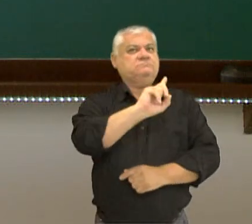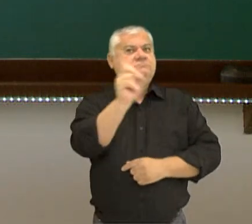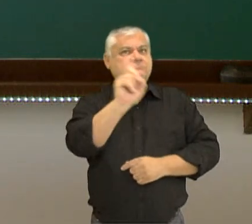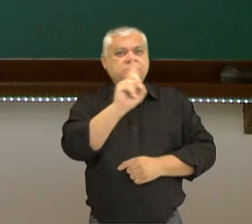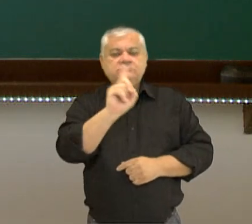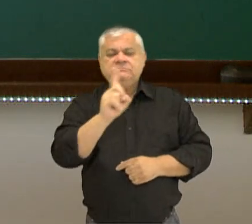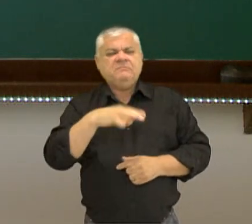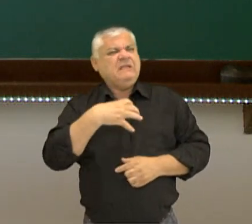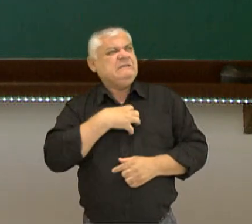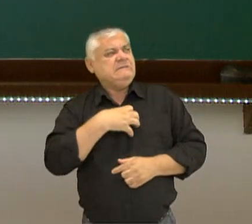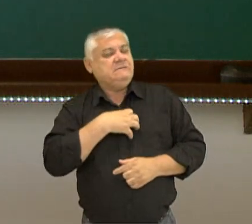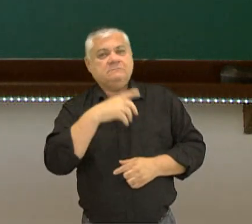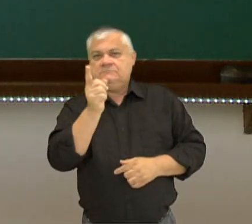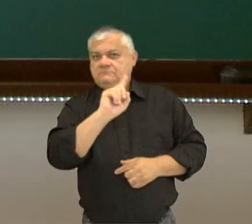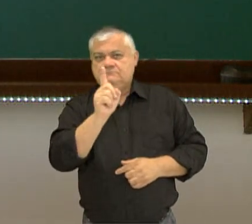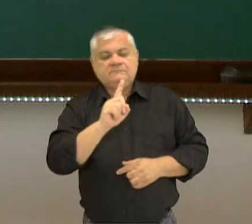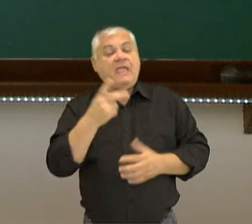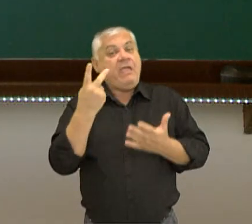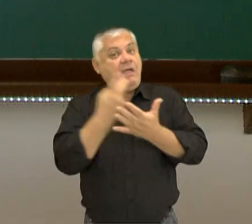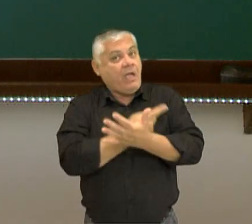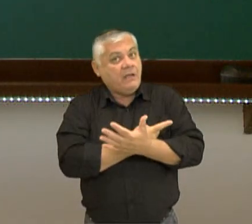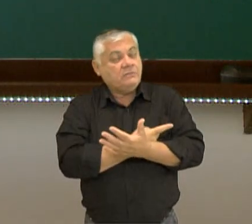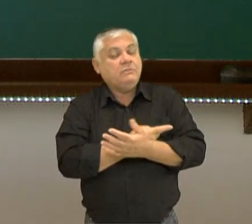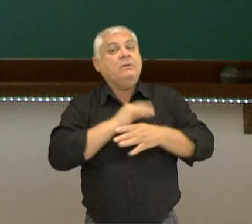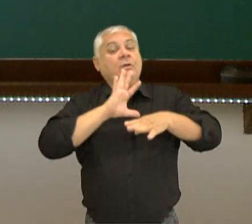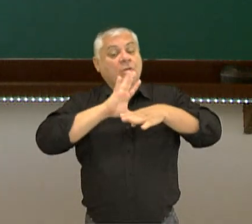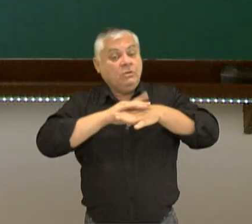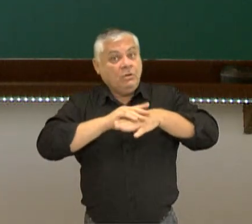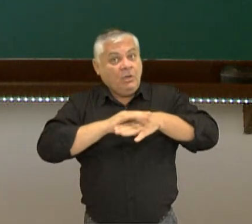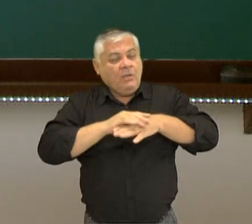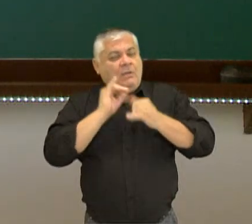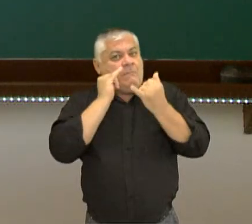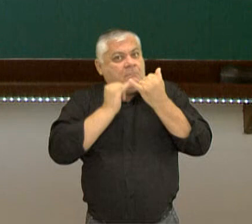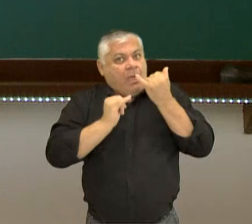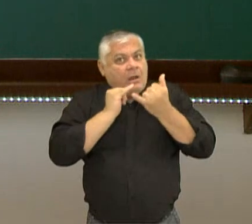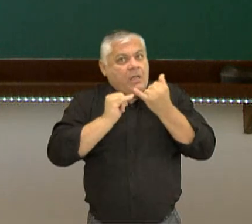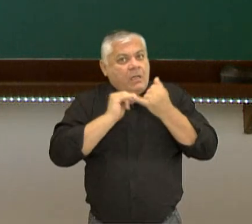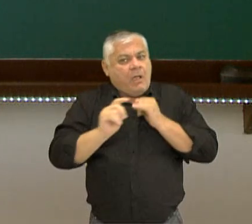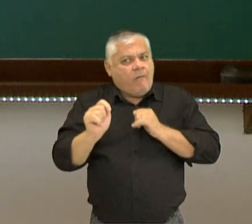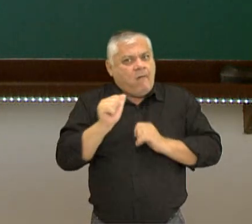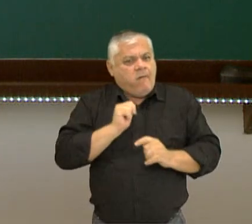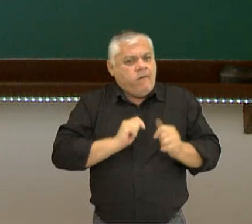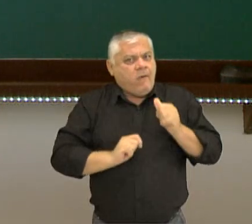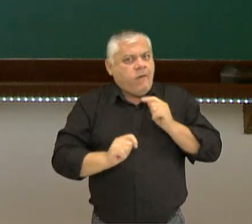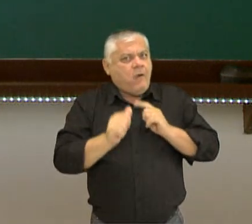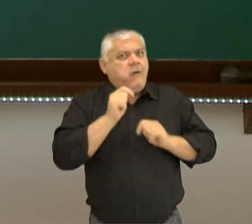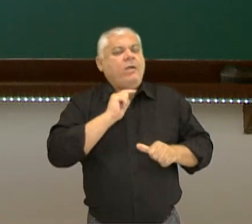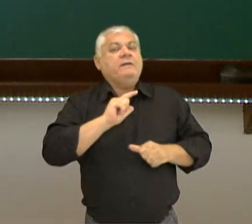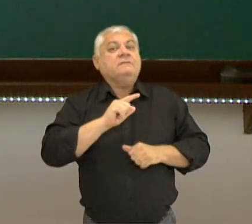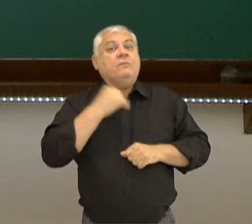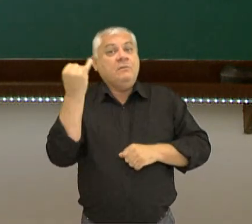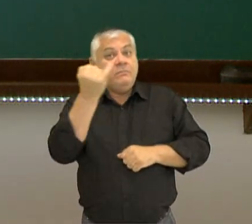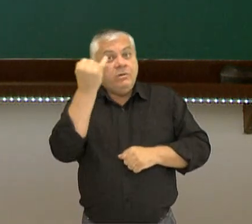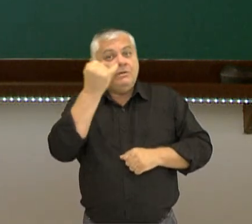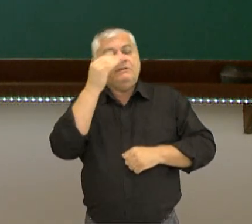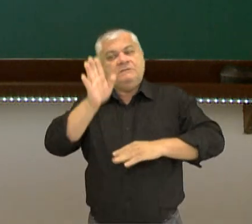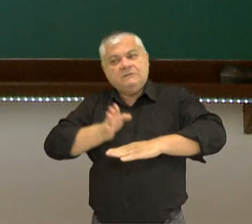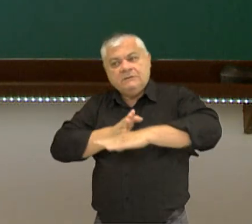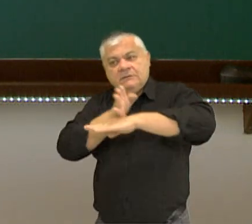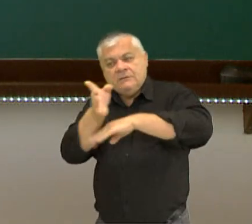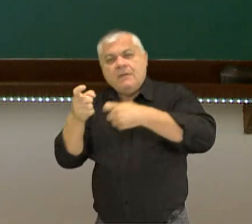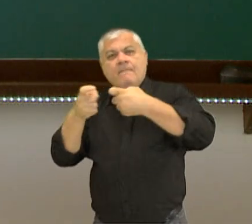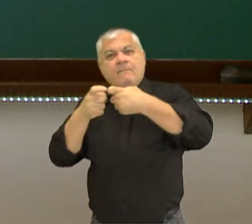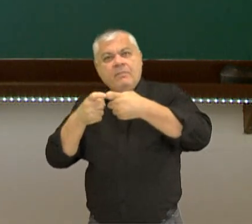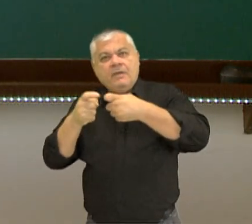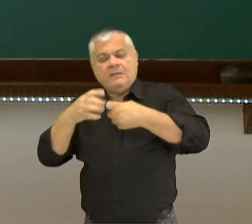estou com esse sintoma. Muitas doenças têm sintomas parecidos, então por isso a importância de exames médicos,